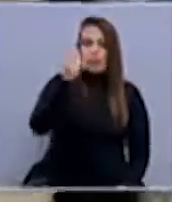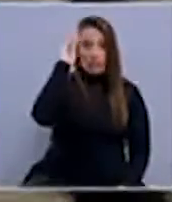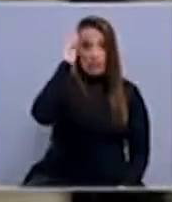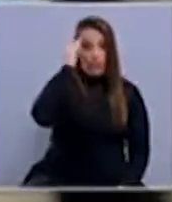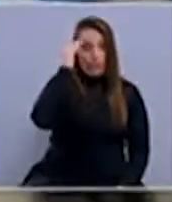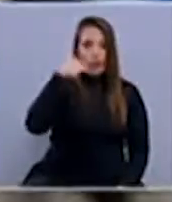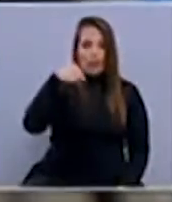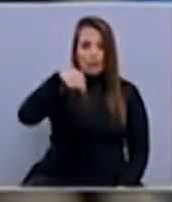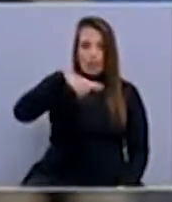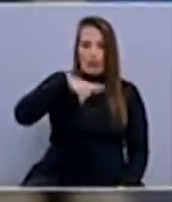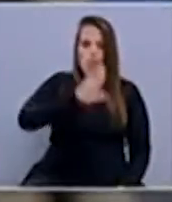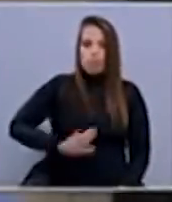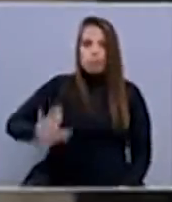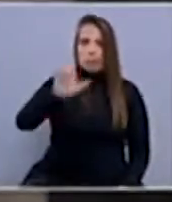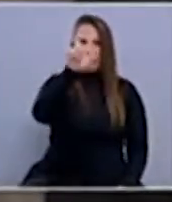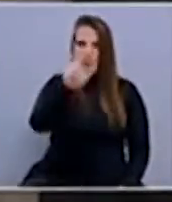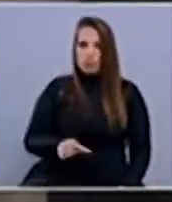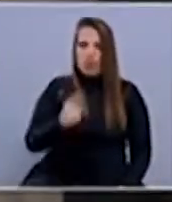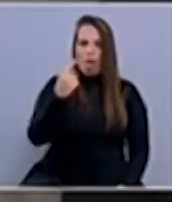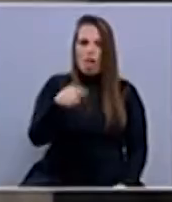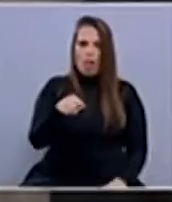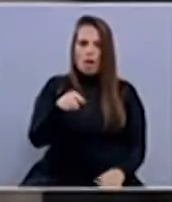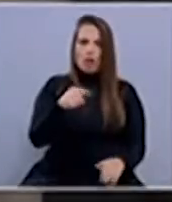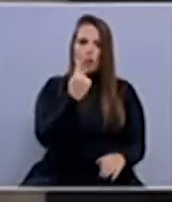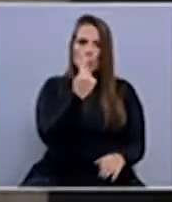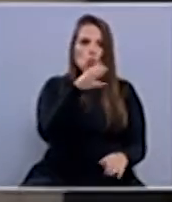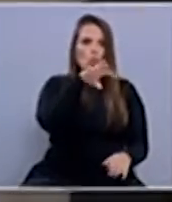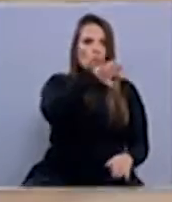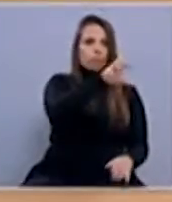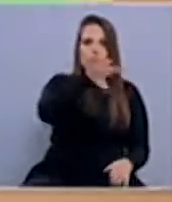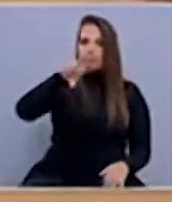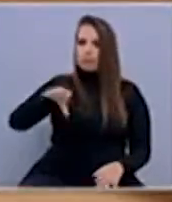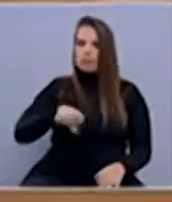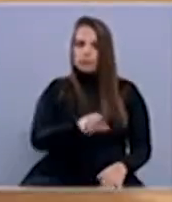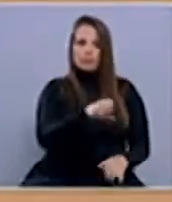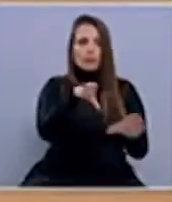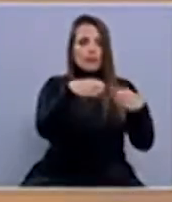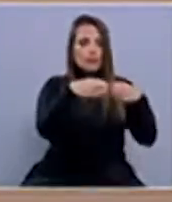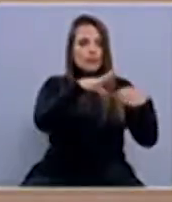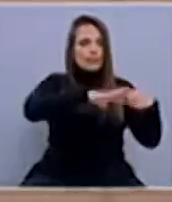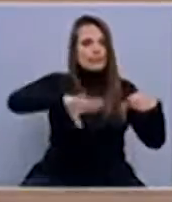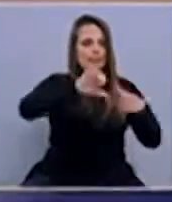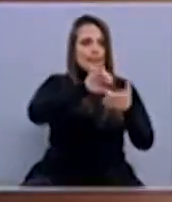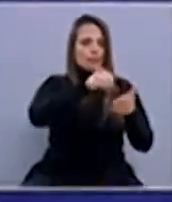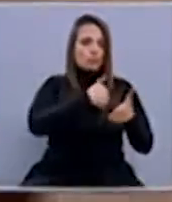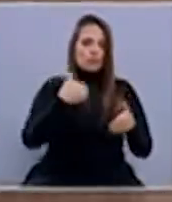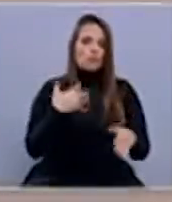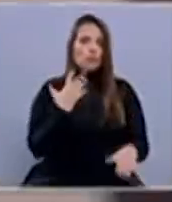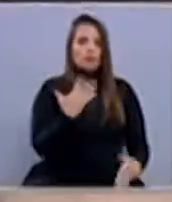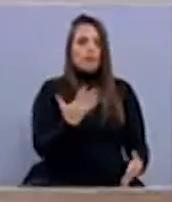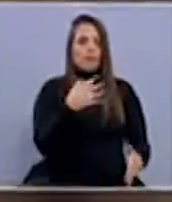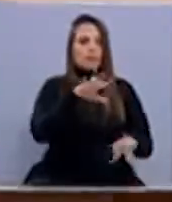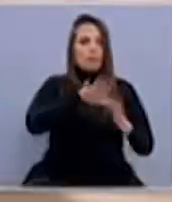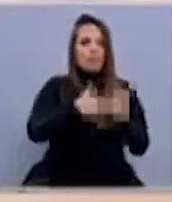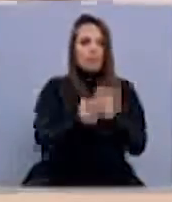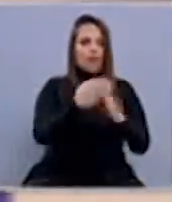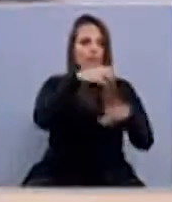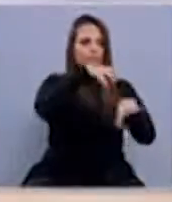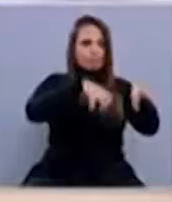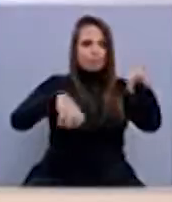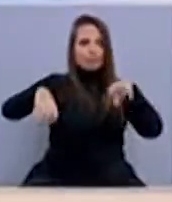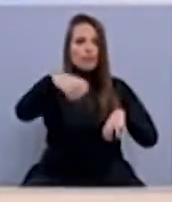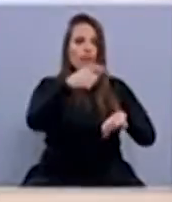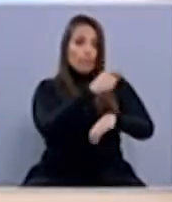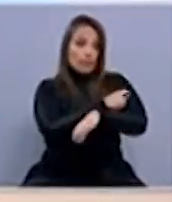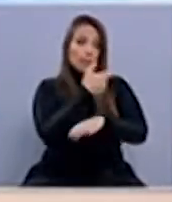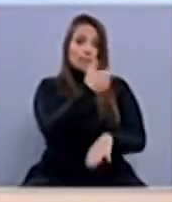Portugal continental existirá um ponto de vacinação por cada agrupamento de centros de saúde, ou seja, 55 no total.